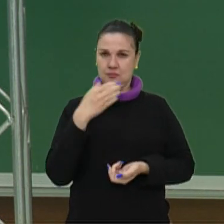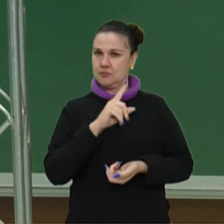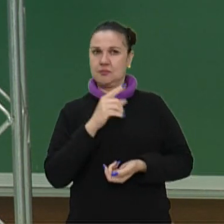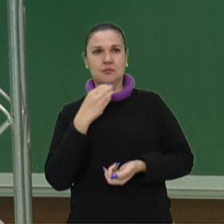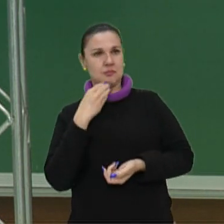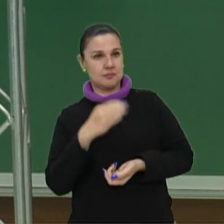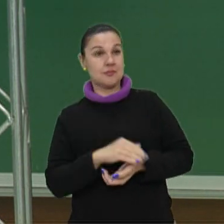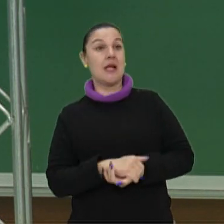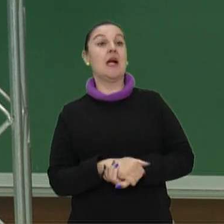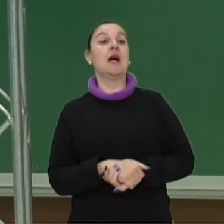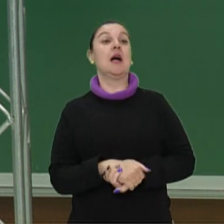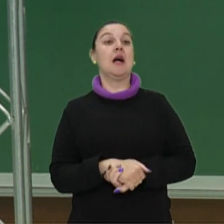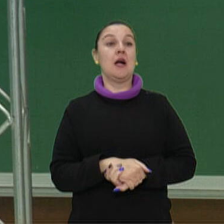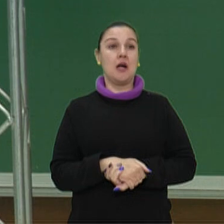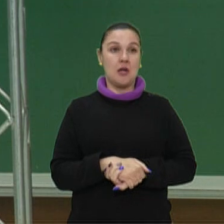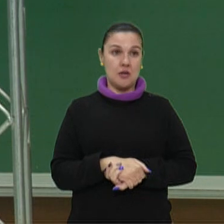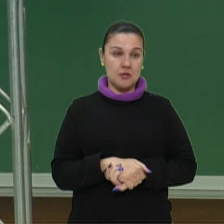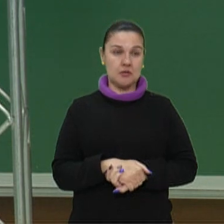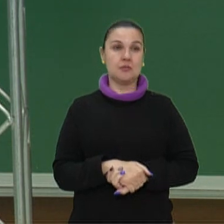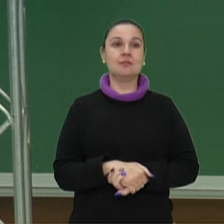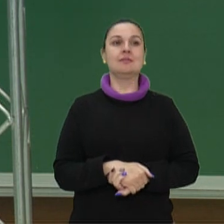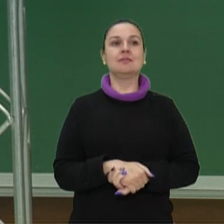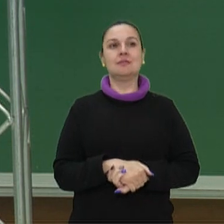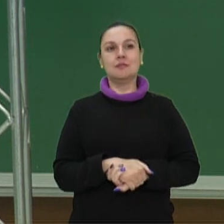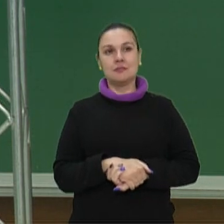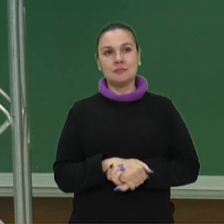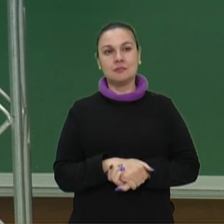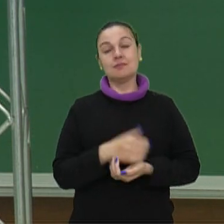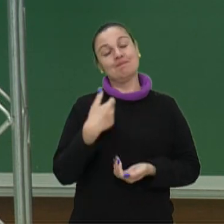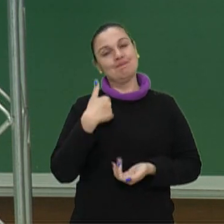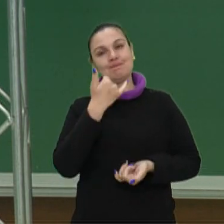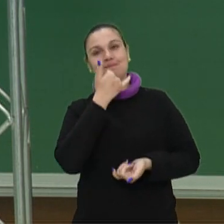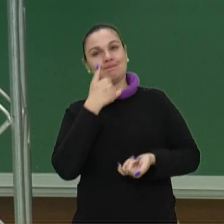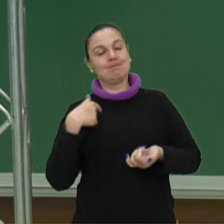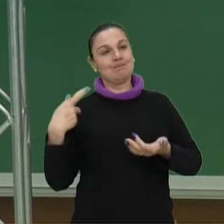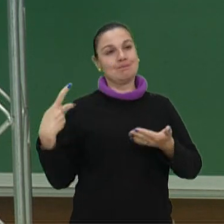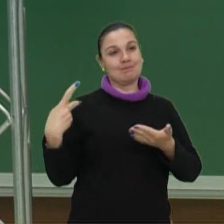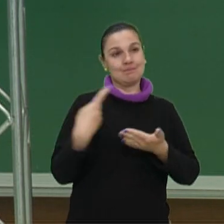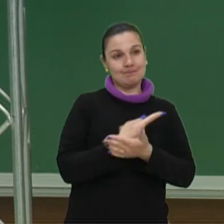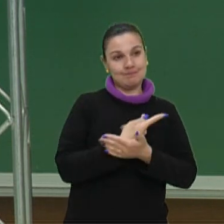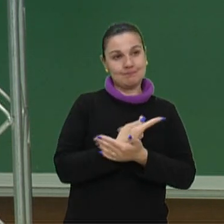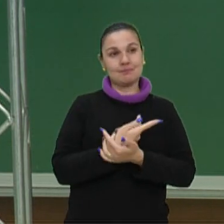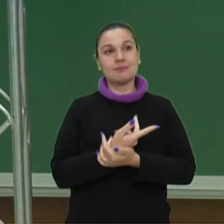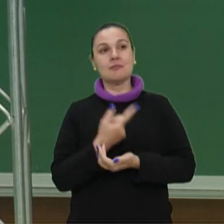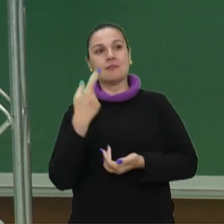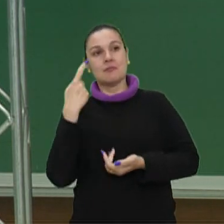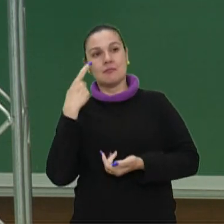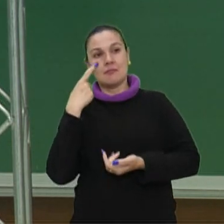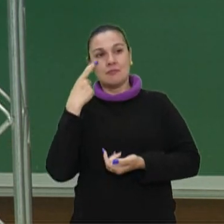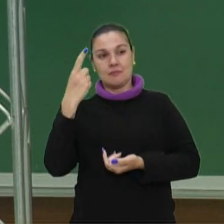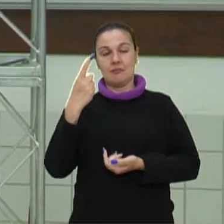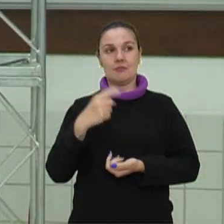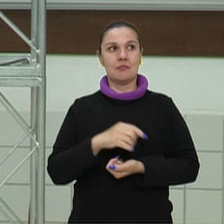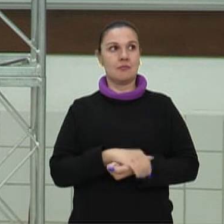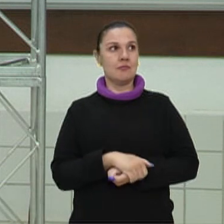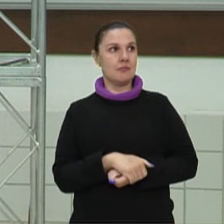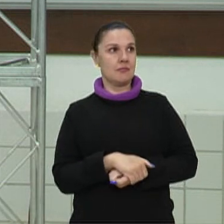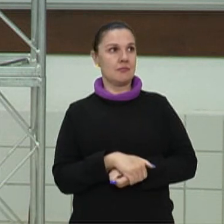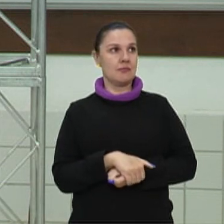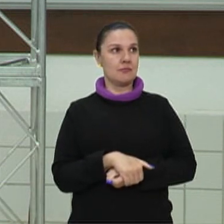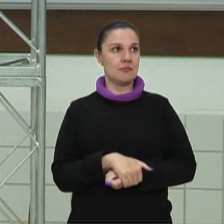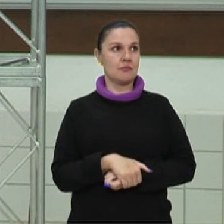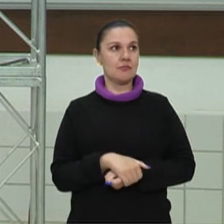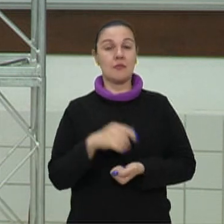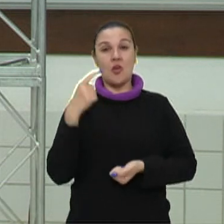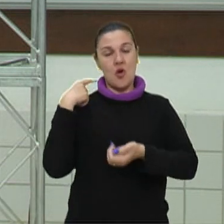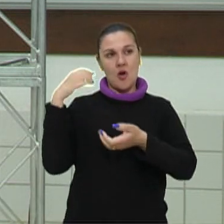né? Escreva o conjunto de solução. Por falha minha, eu acabei não escrevendo o conjunto de solução. Mas você escreva. Vou pôr aqui no quadro